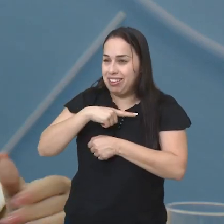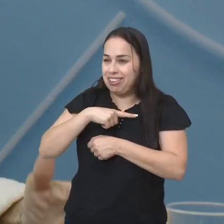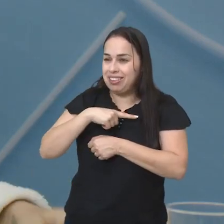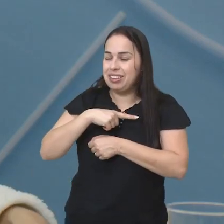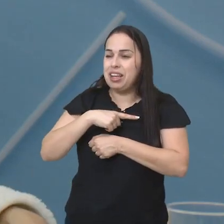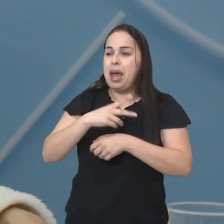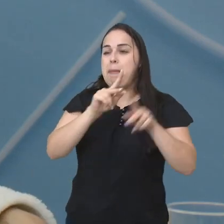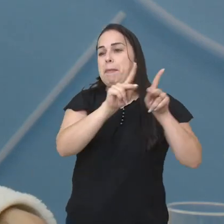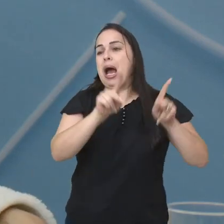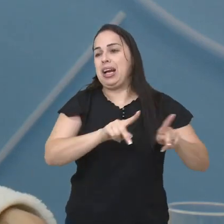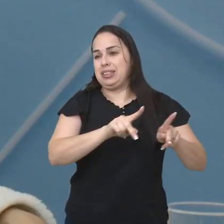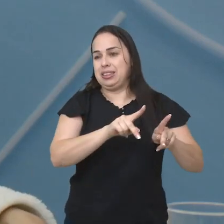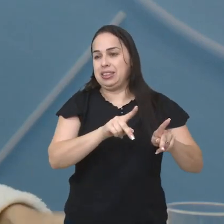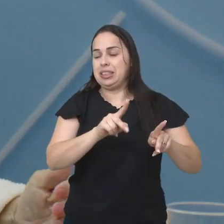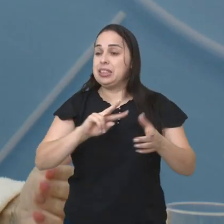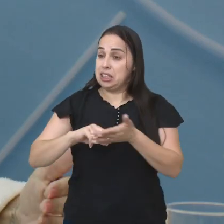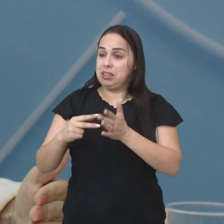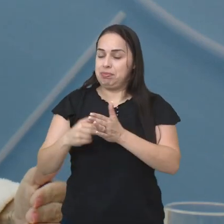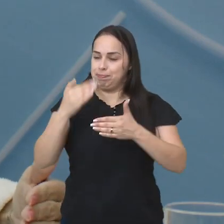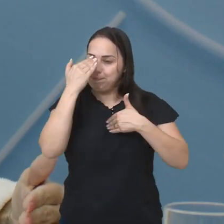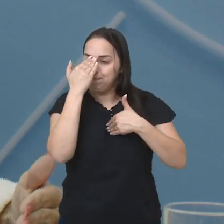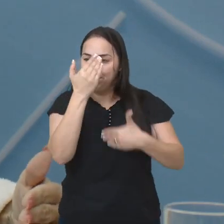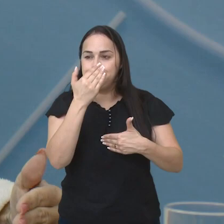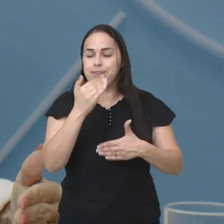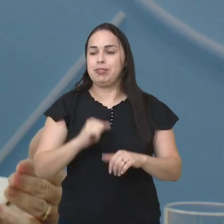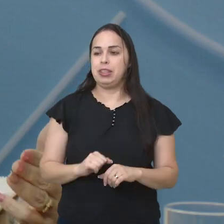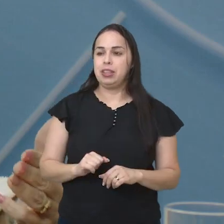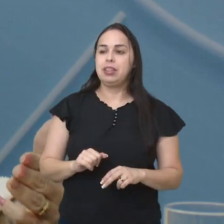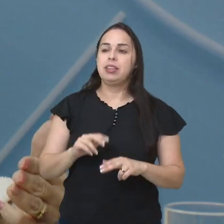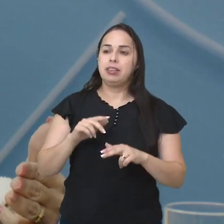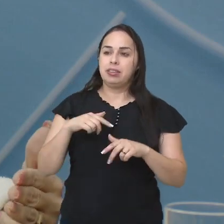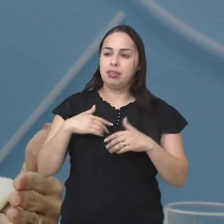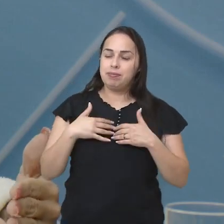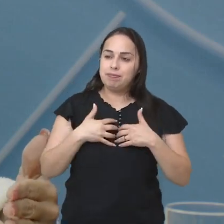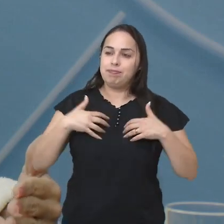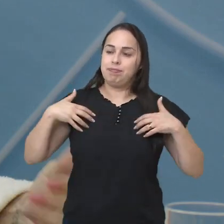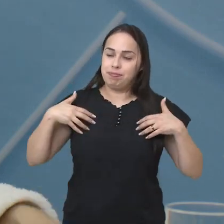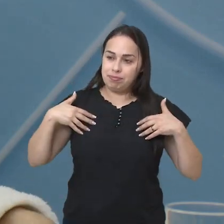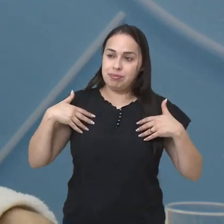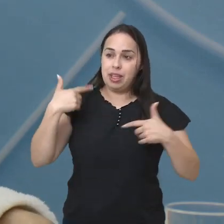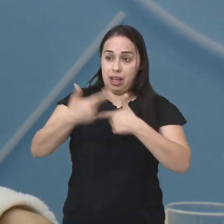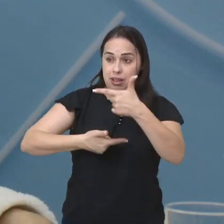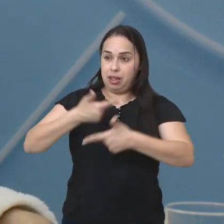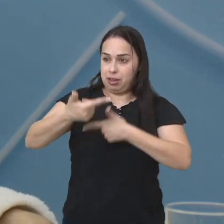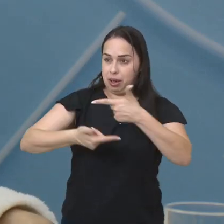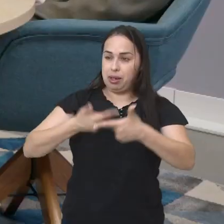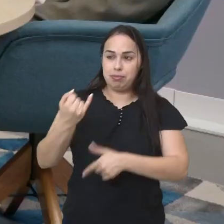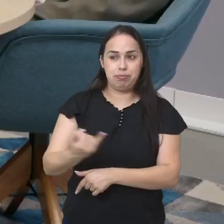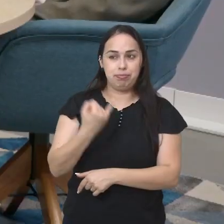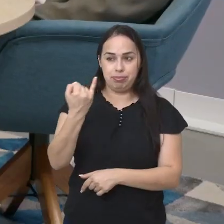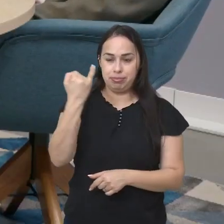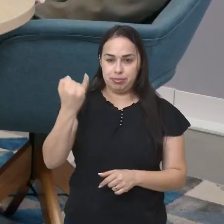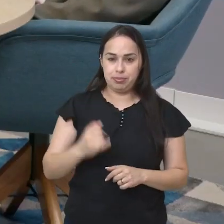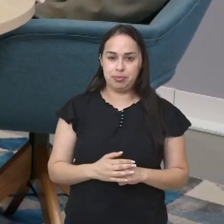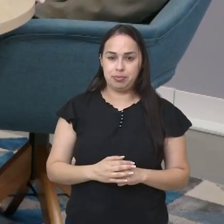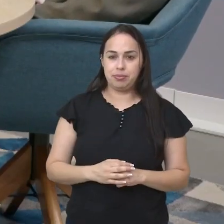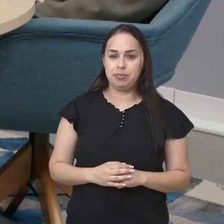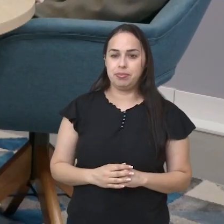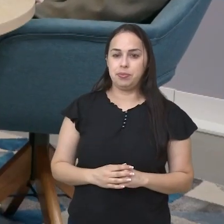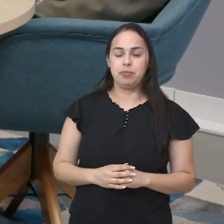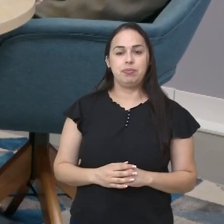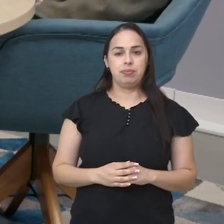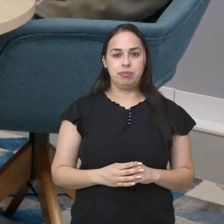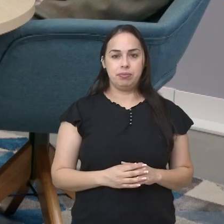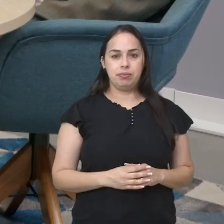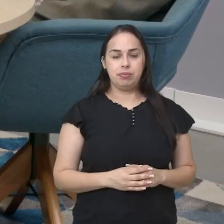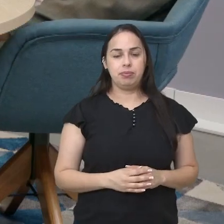é muito gratificante, é muito gratificante. Então, esses trabalhos são de extrema importância para a sociedade. Eu